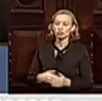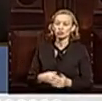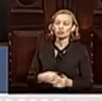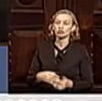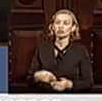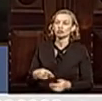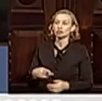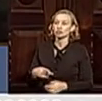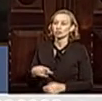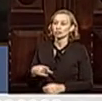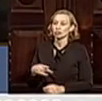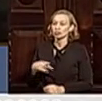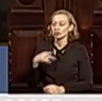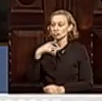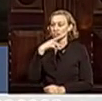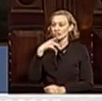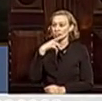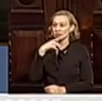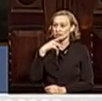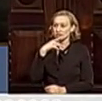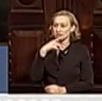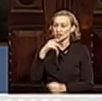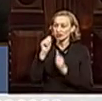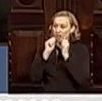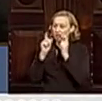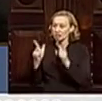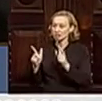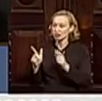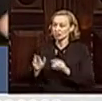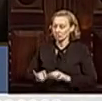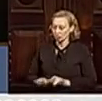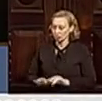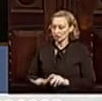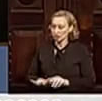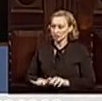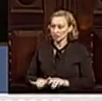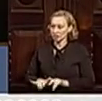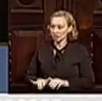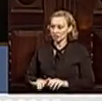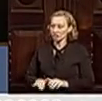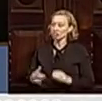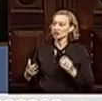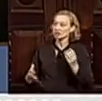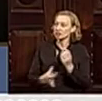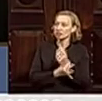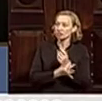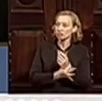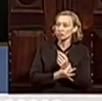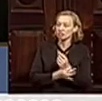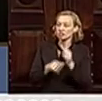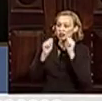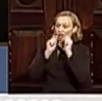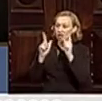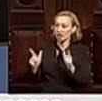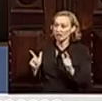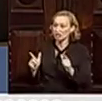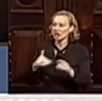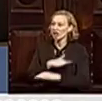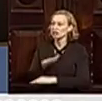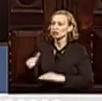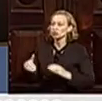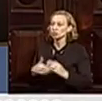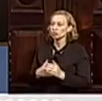em especial a comunicação, a informática, a segurança, a direção-geral da Alerge, a todos que